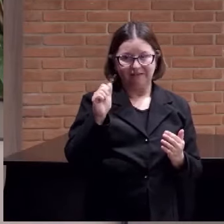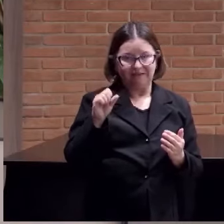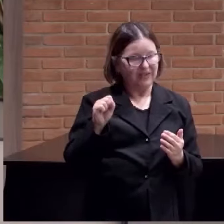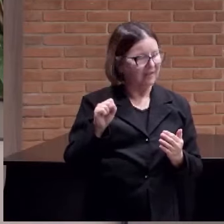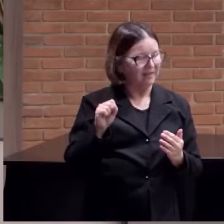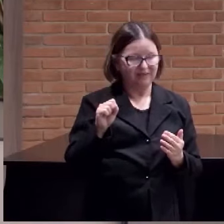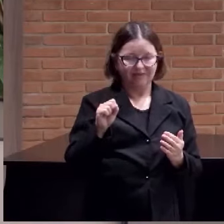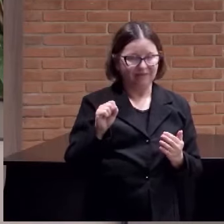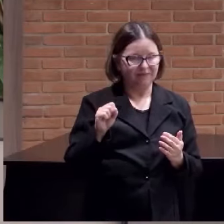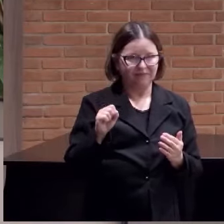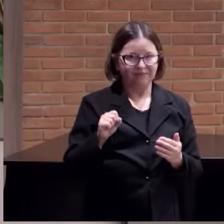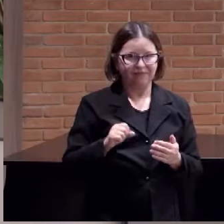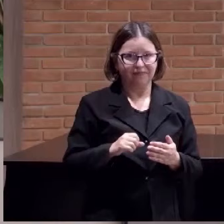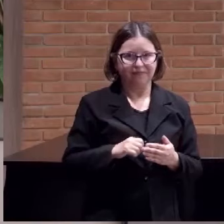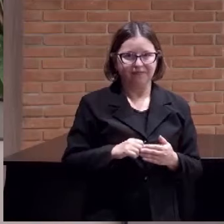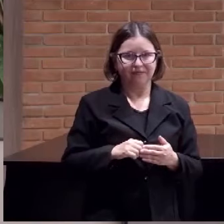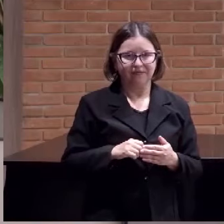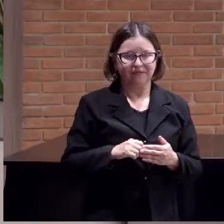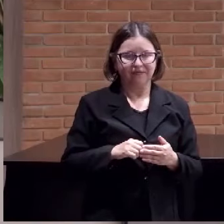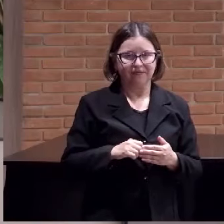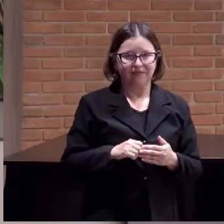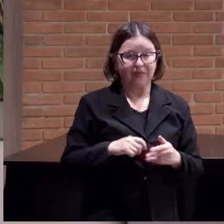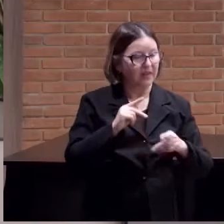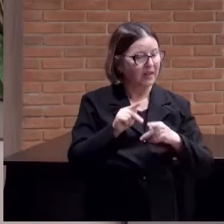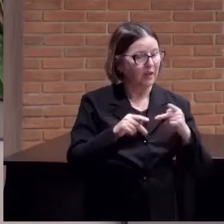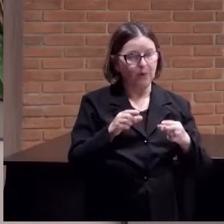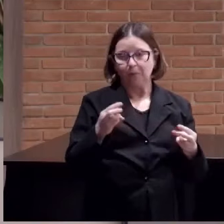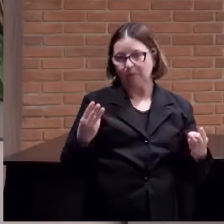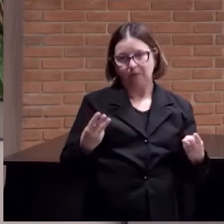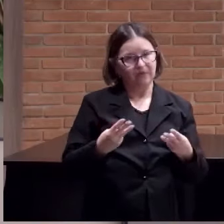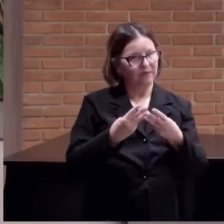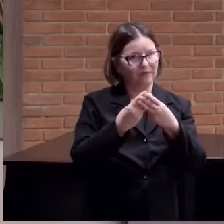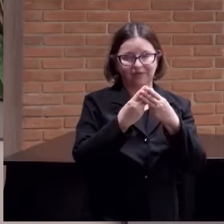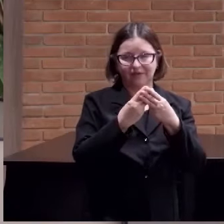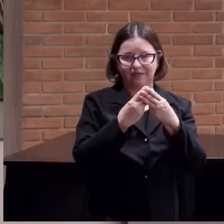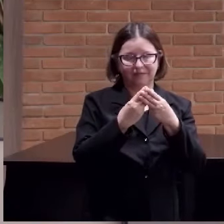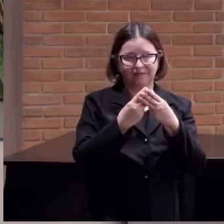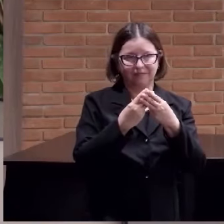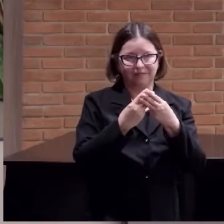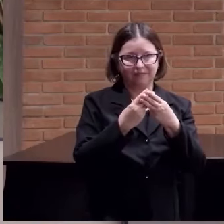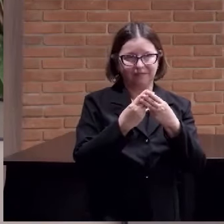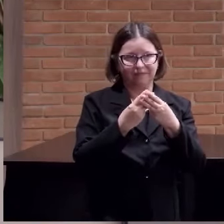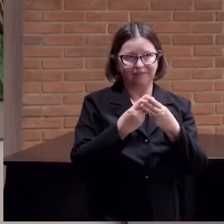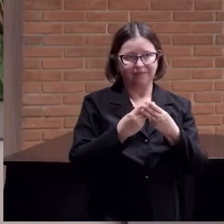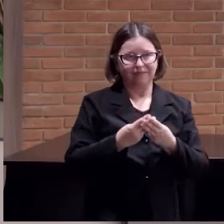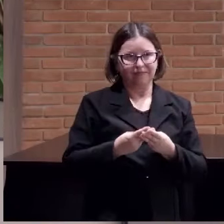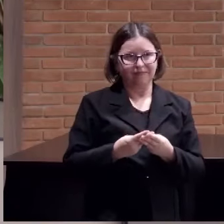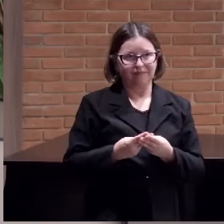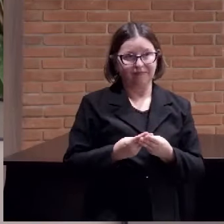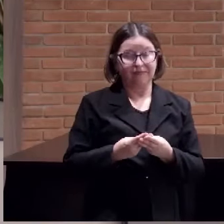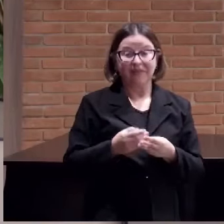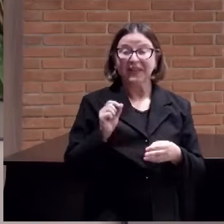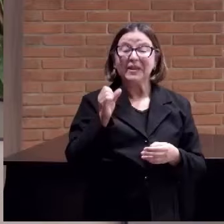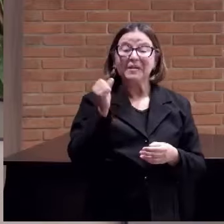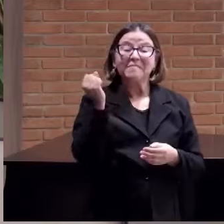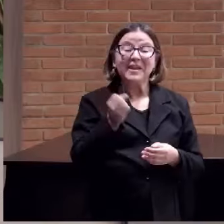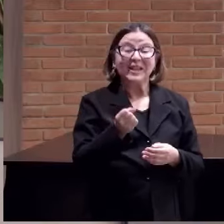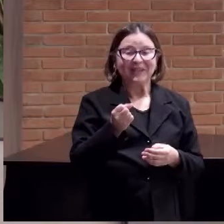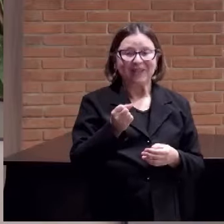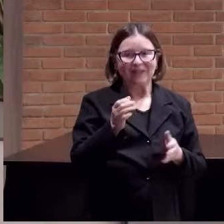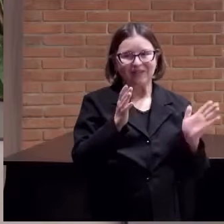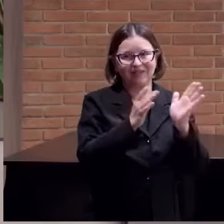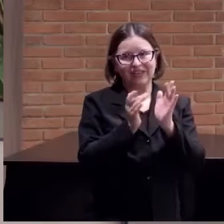não foi o povo judeu em si. Que matou Jesus foi o Pai.